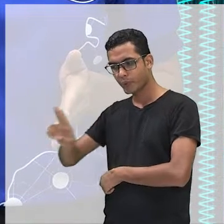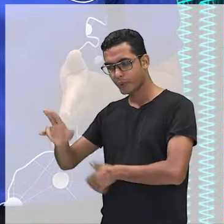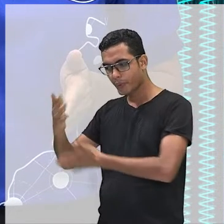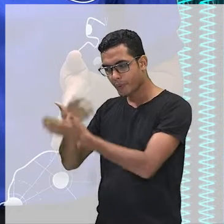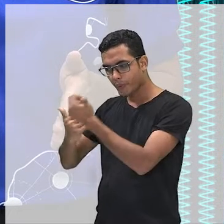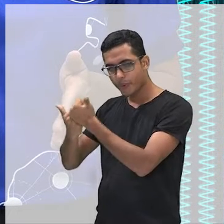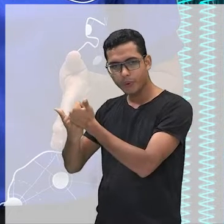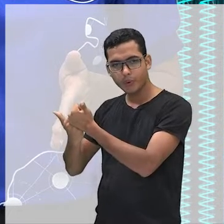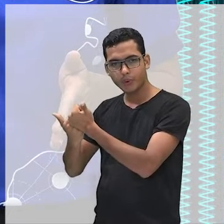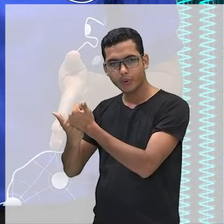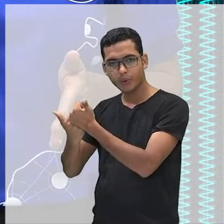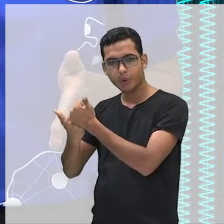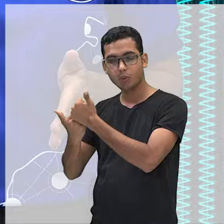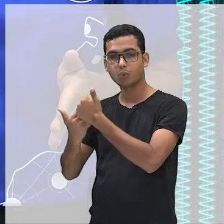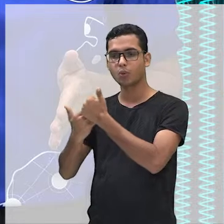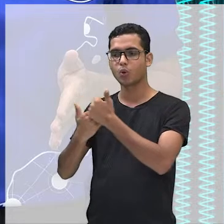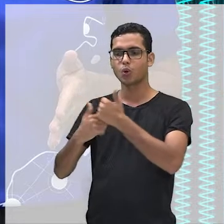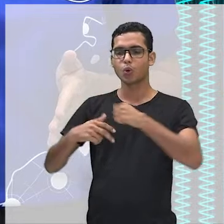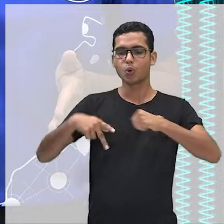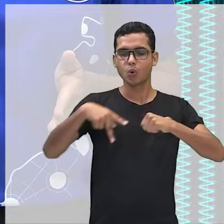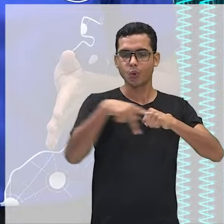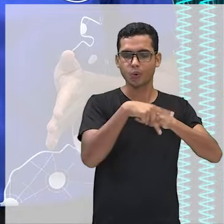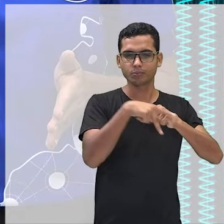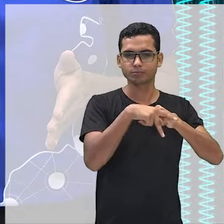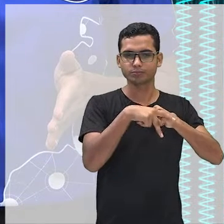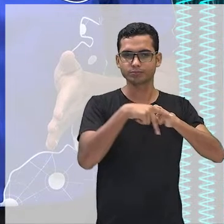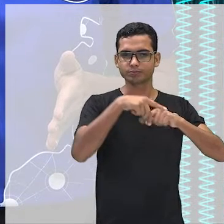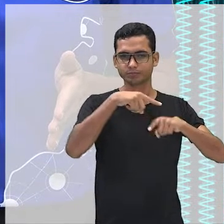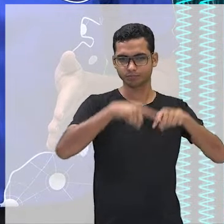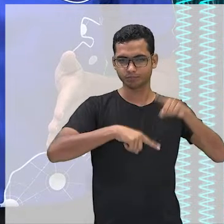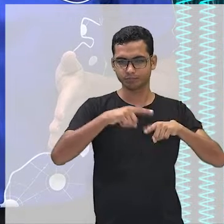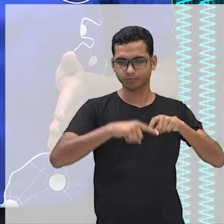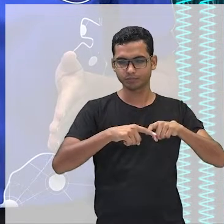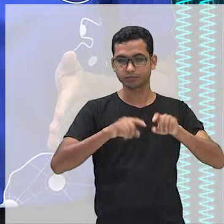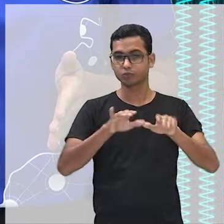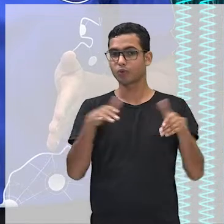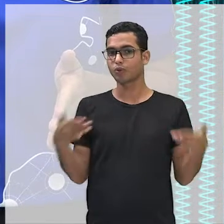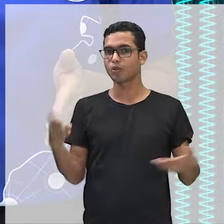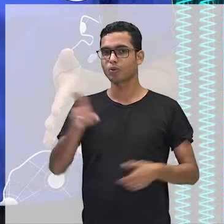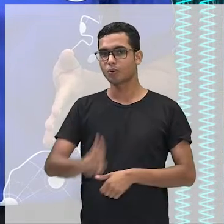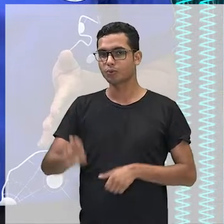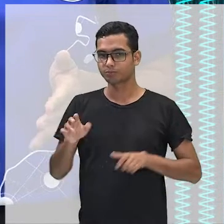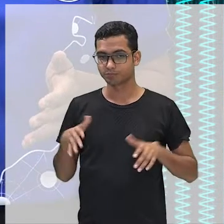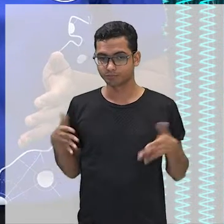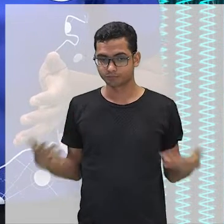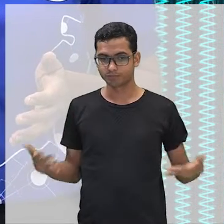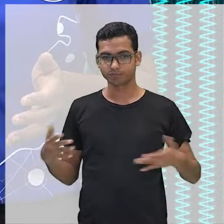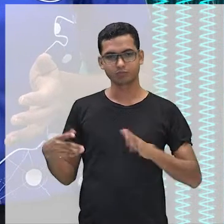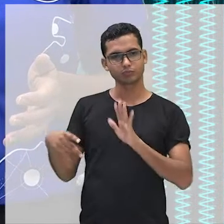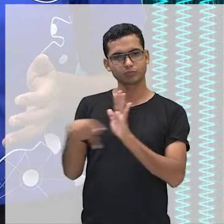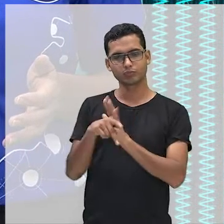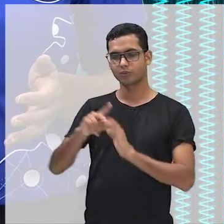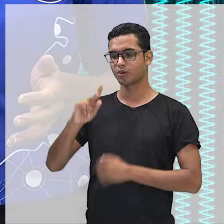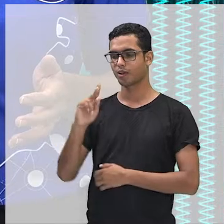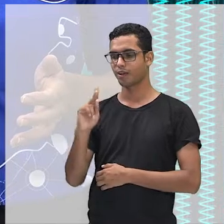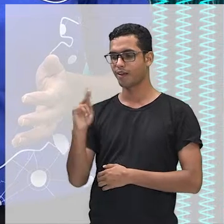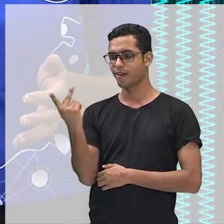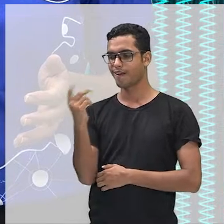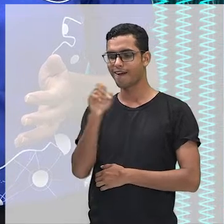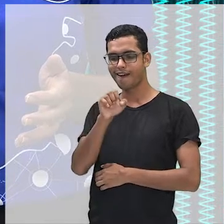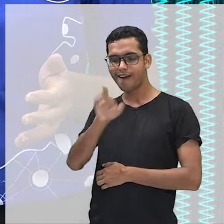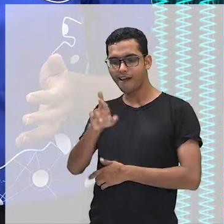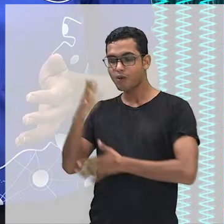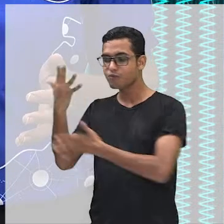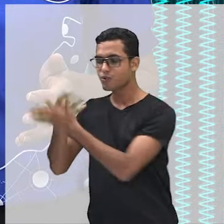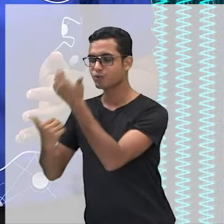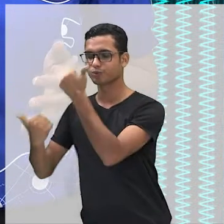por um object pronoun. Nesse caso, eu vou utilizar quem? O her. Então, olha aí, ó. Olha o verbo bem aqui,